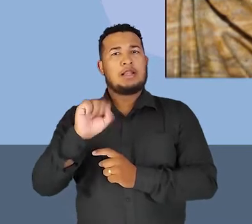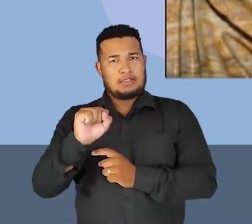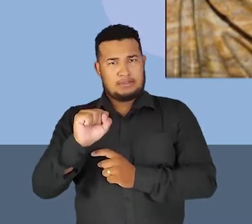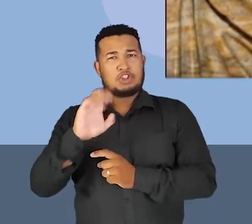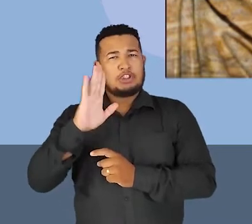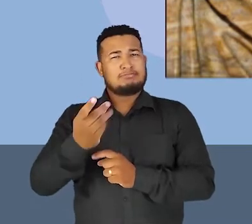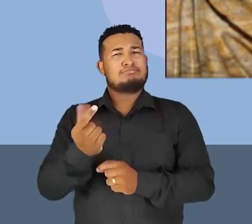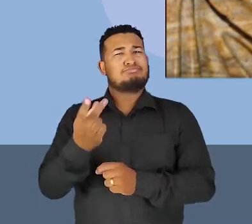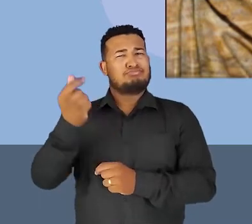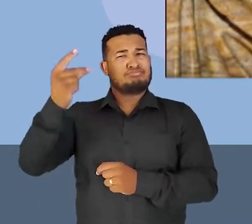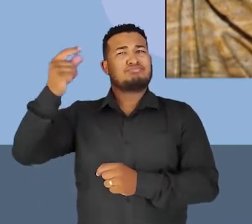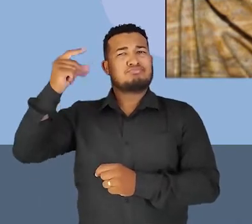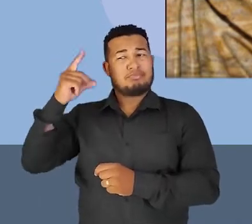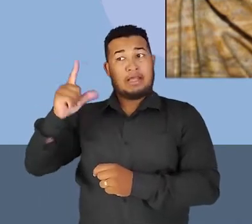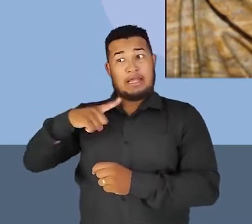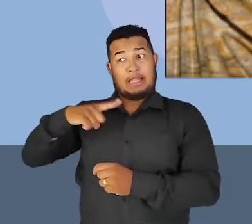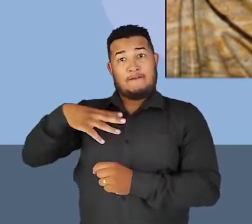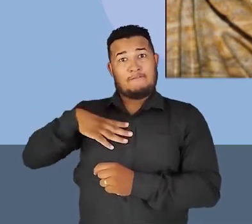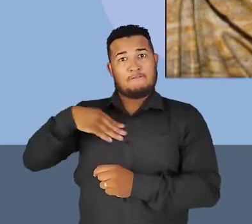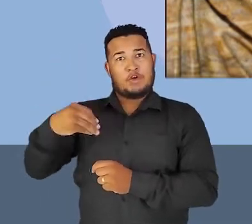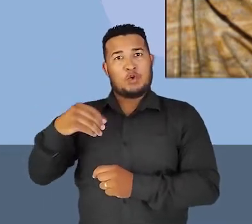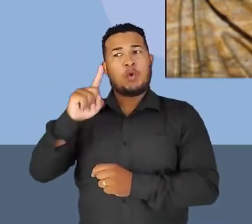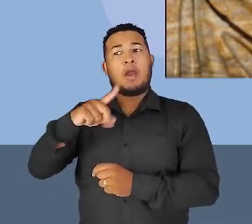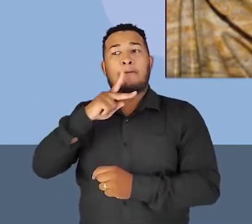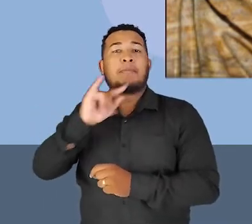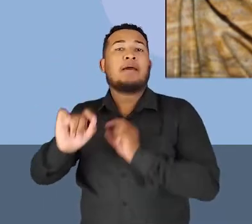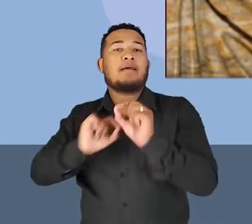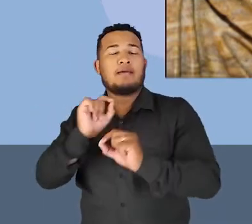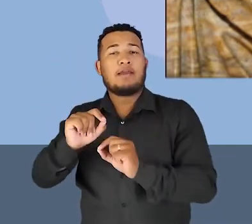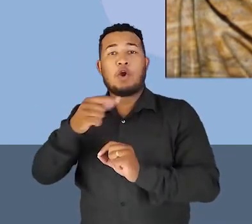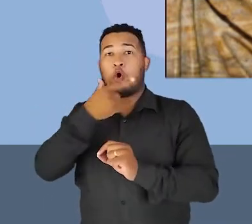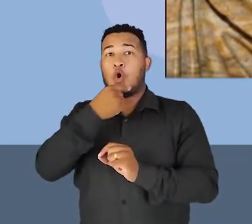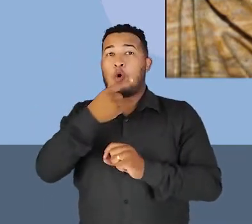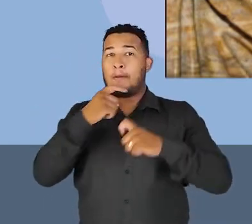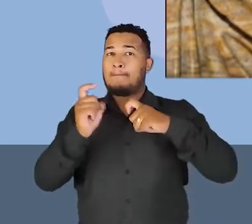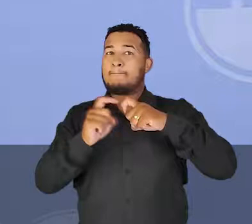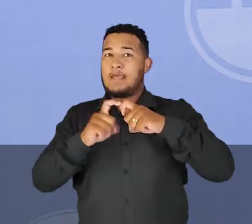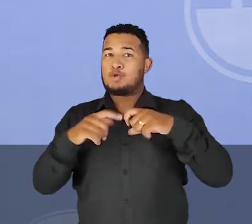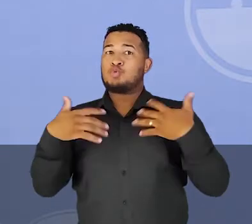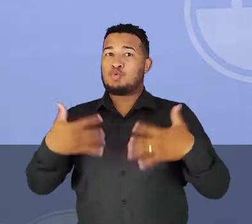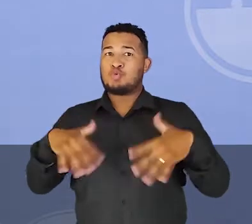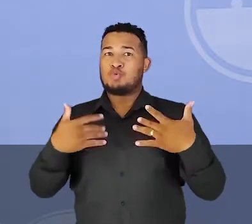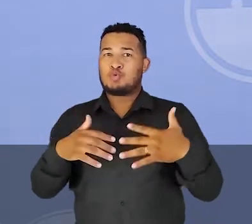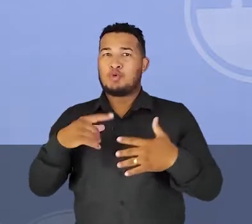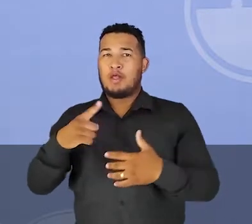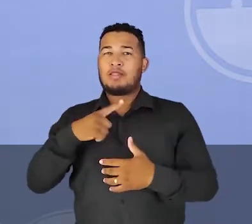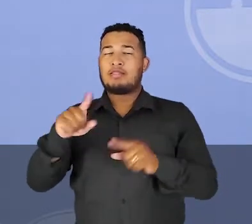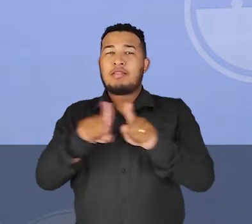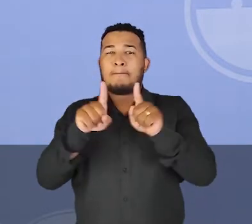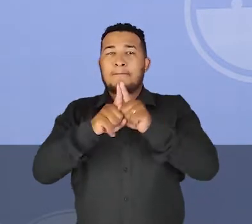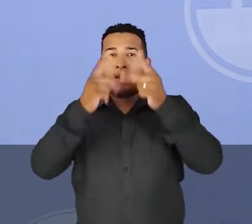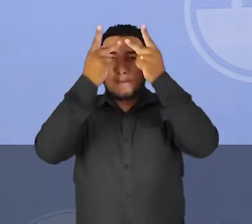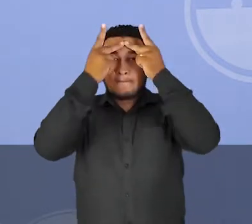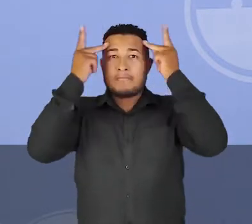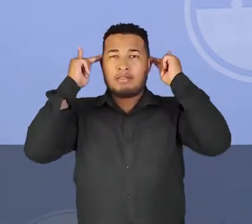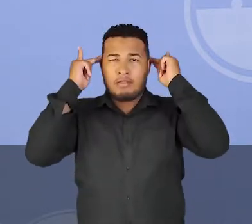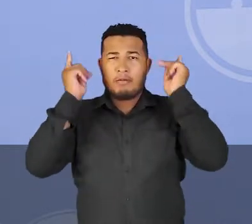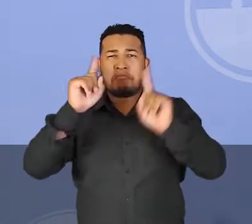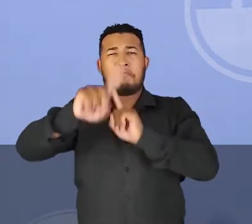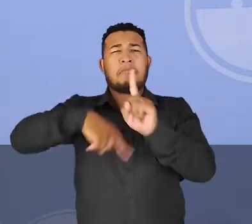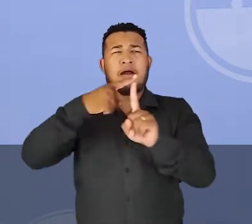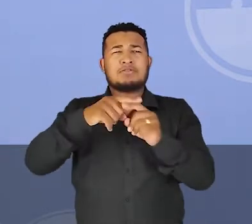a.C. Filho de um médico rei na Macedônia, aluno de Platão, este filósofo ofereceu